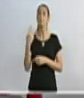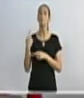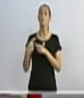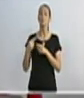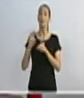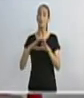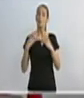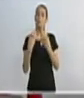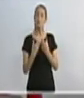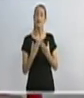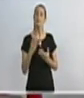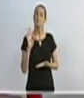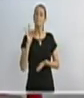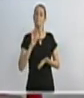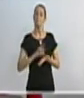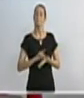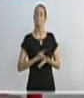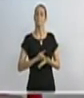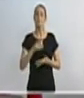possa ser